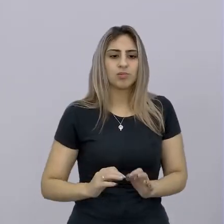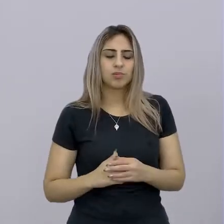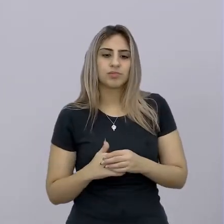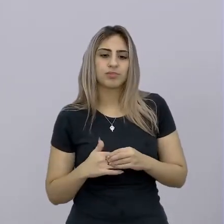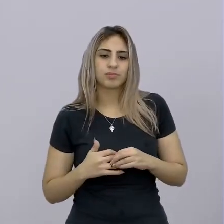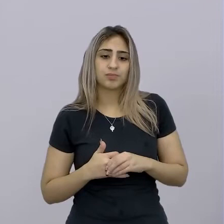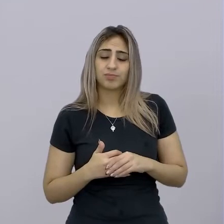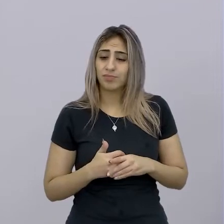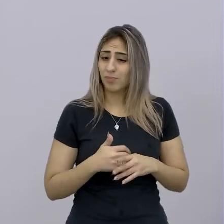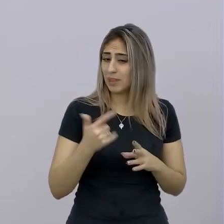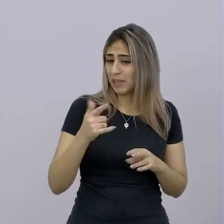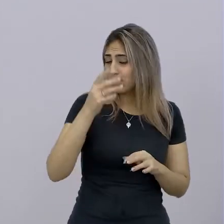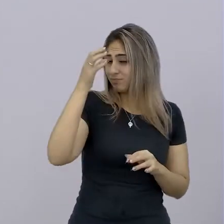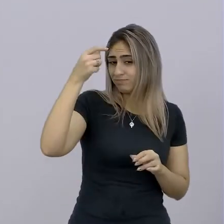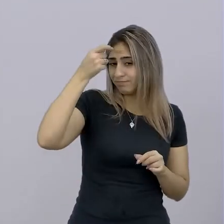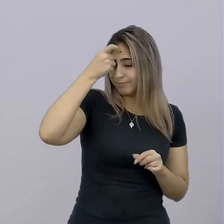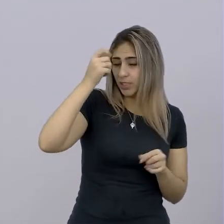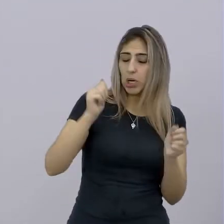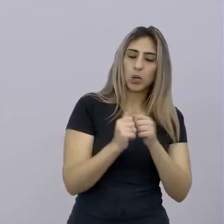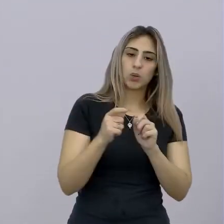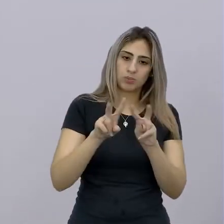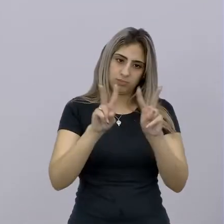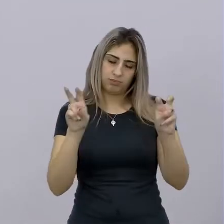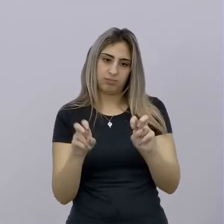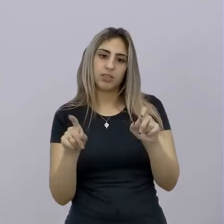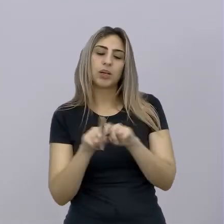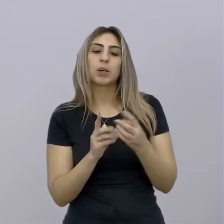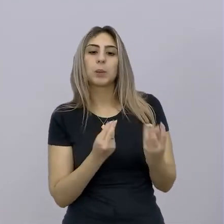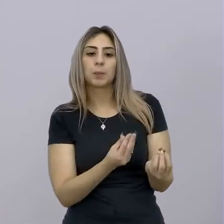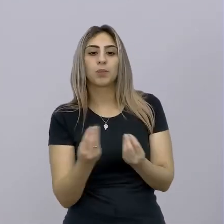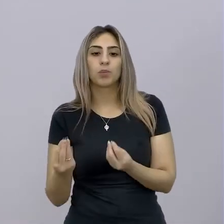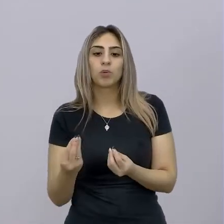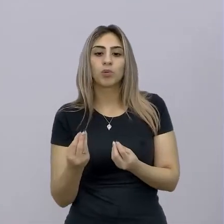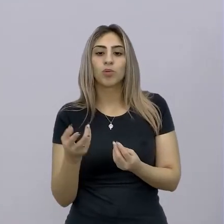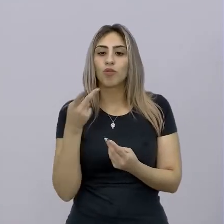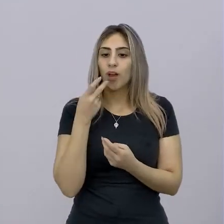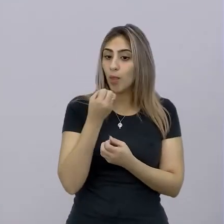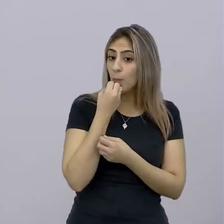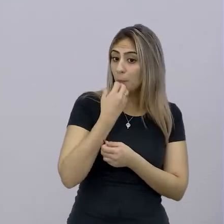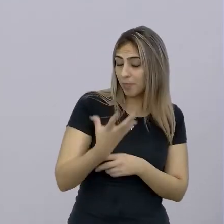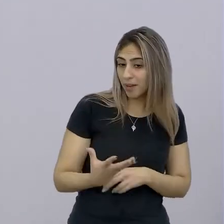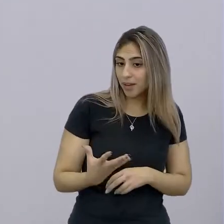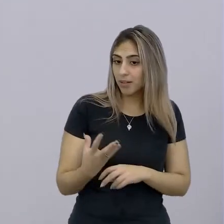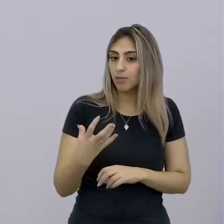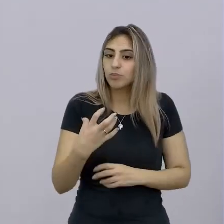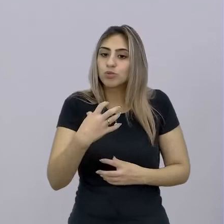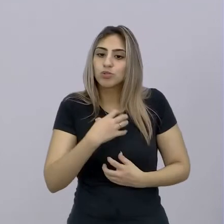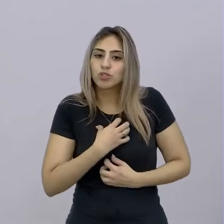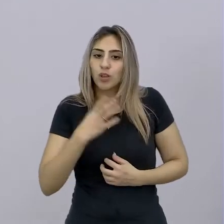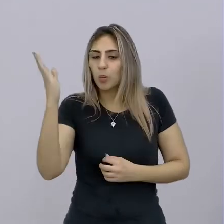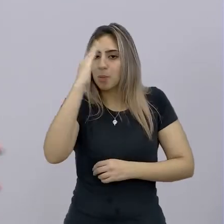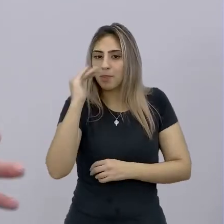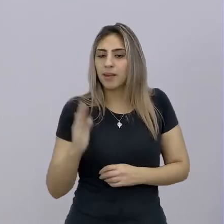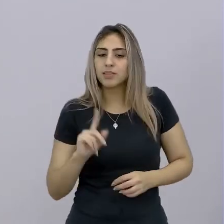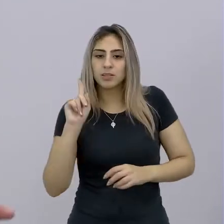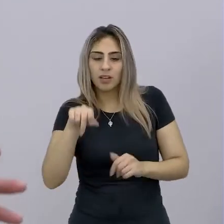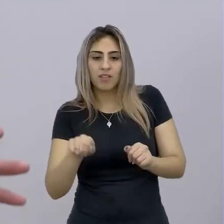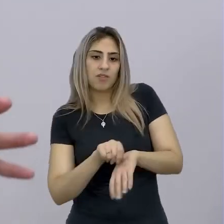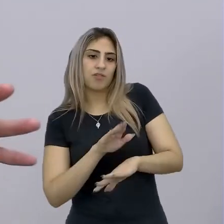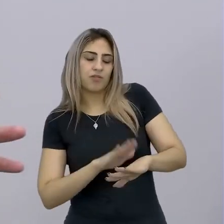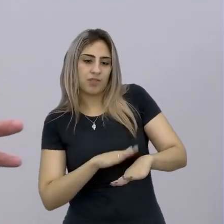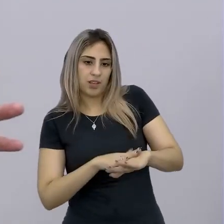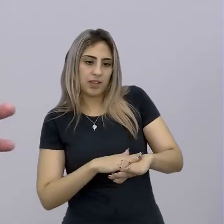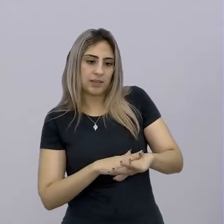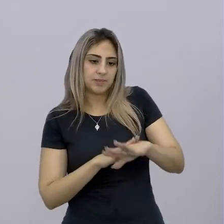isso, não há um consenso com relação a essa questão. Muitos elogiam o modo como o Brasil é